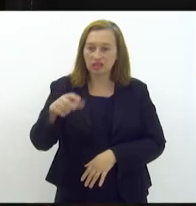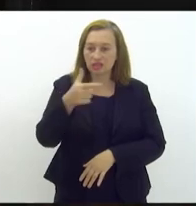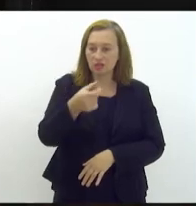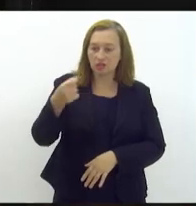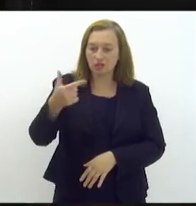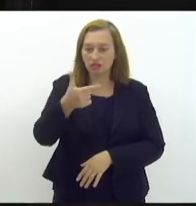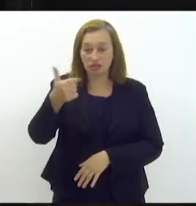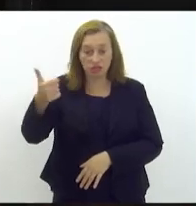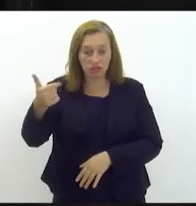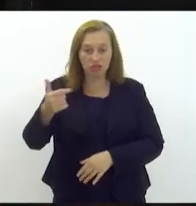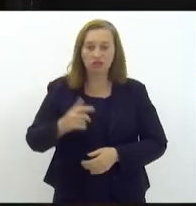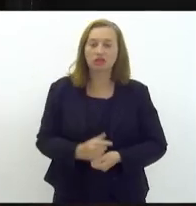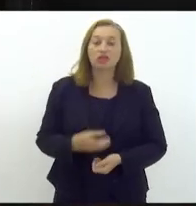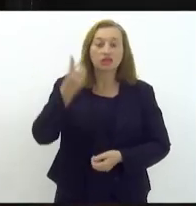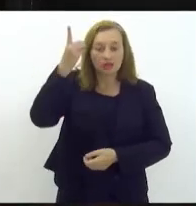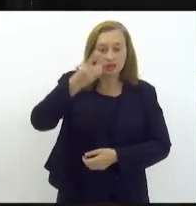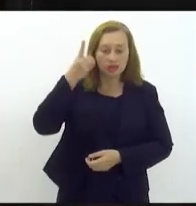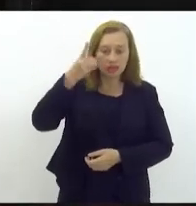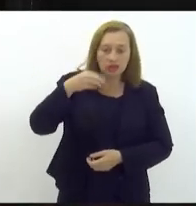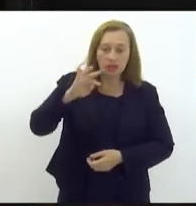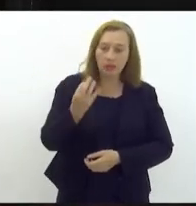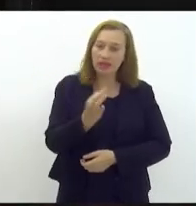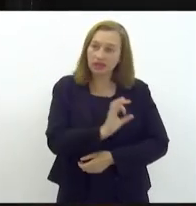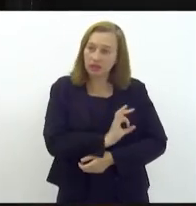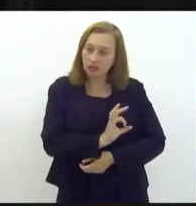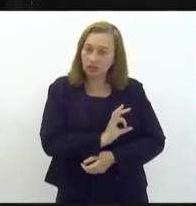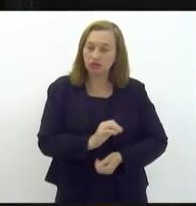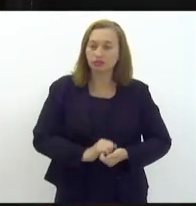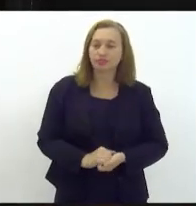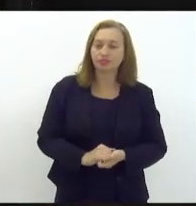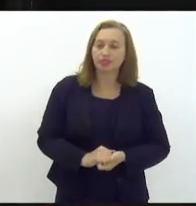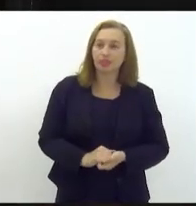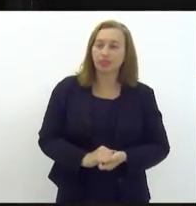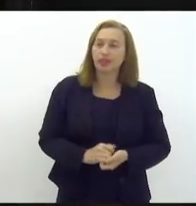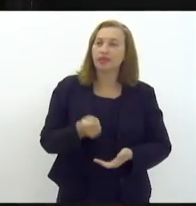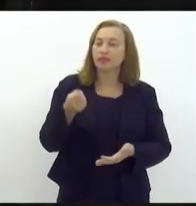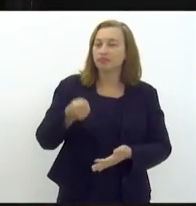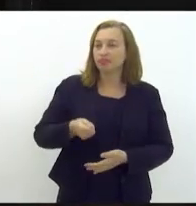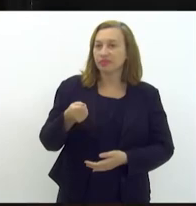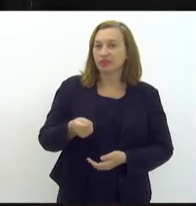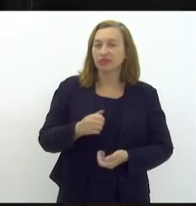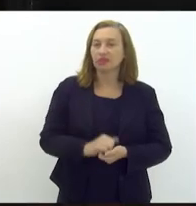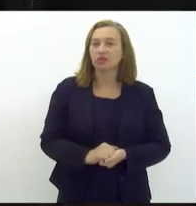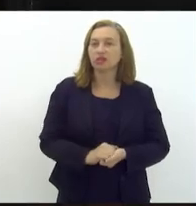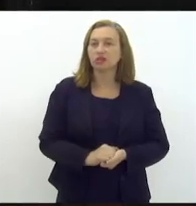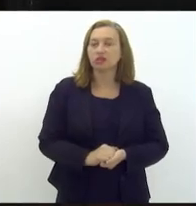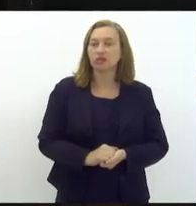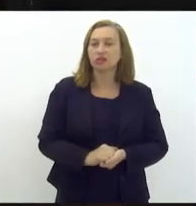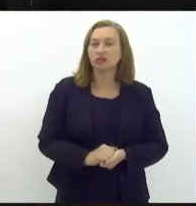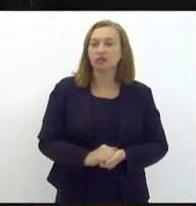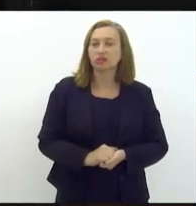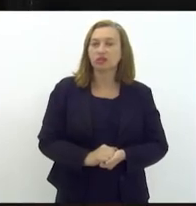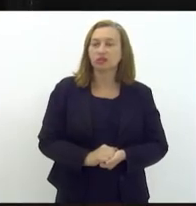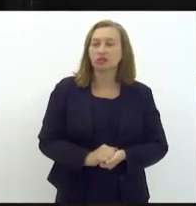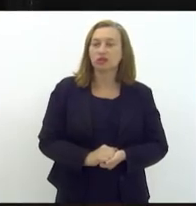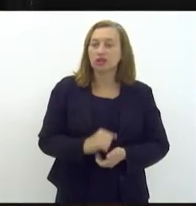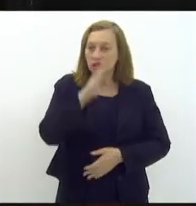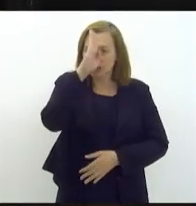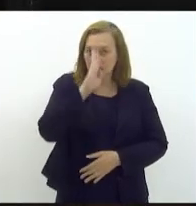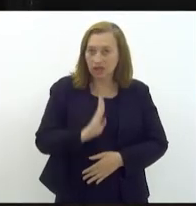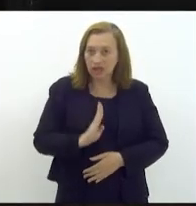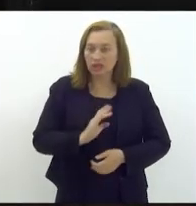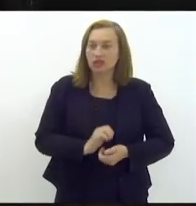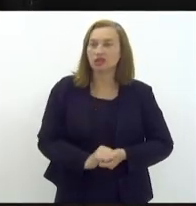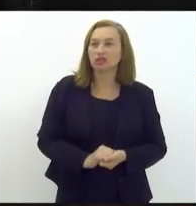2022, de autoria da deputada Marta Rocha, que dispõe sobre a obrigatoriedade da disponibilização gratuita